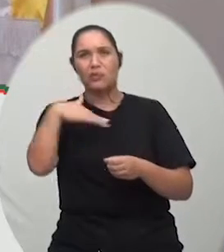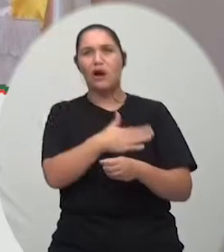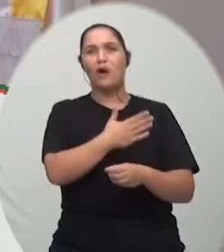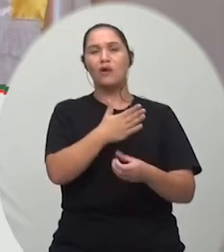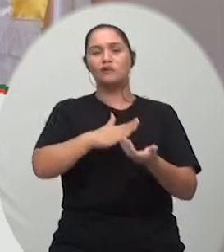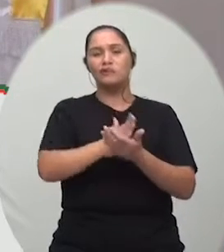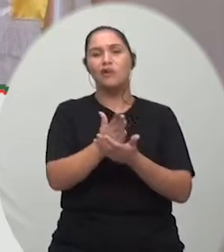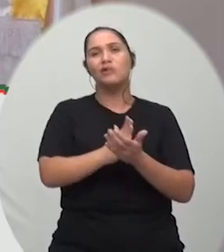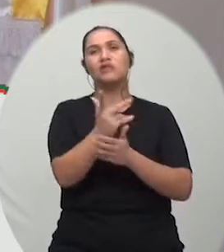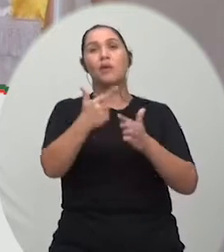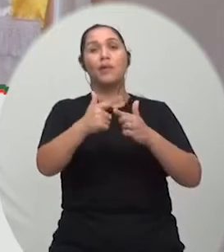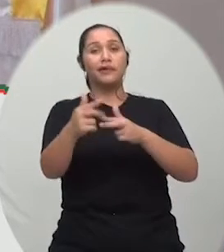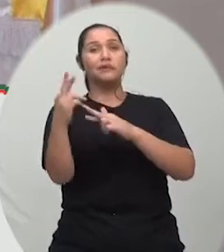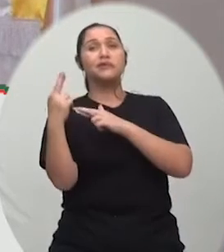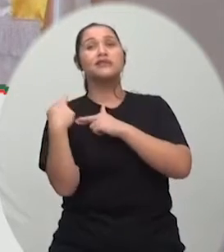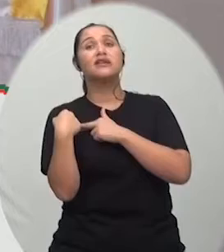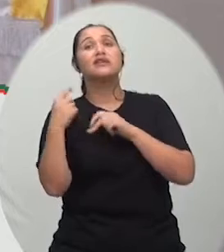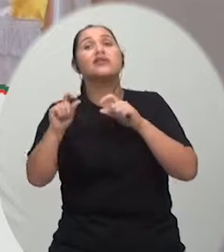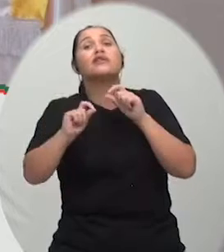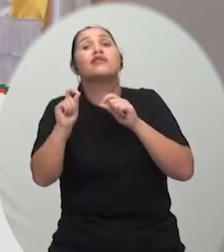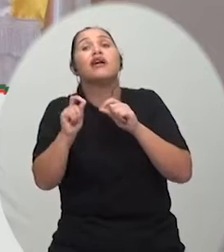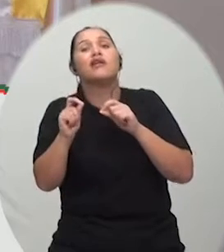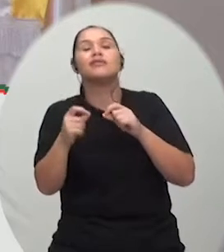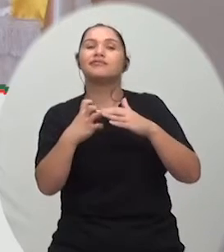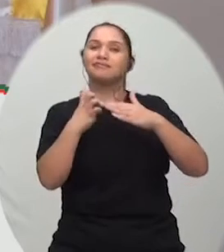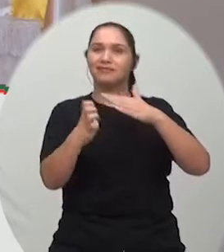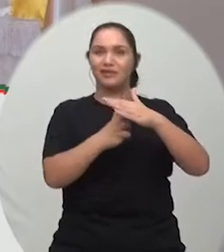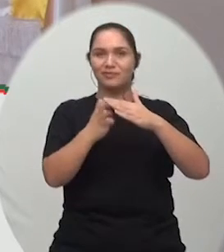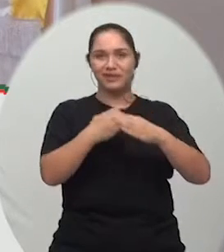responsabilidade disso é da empreiteira.